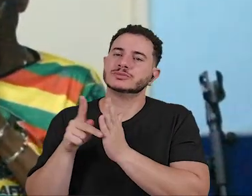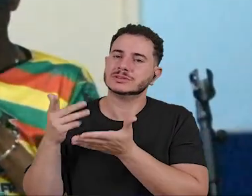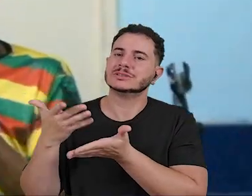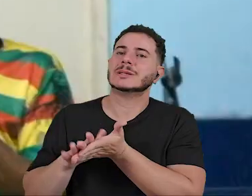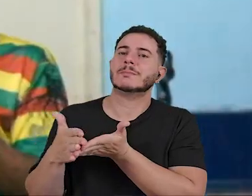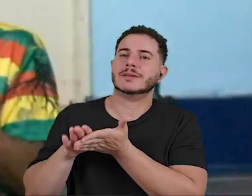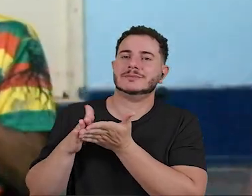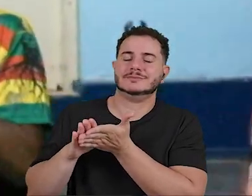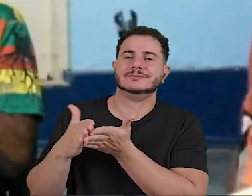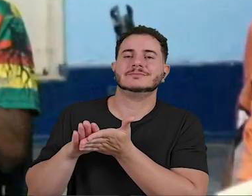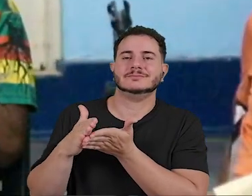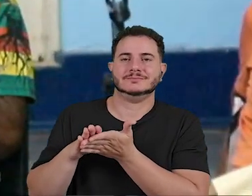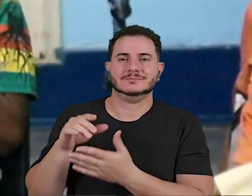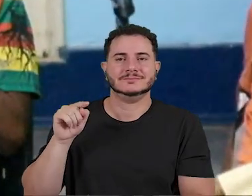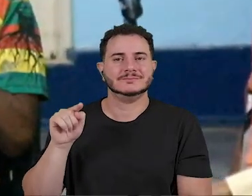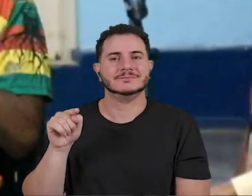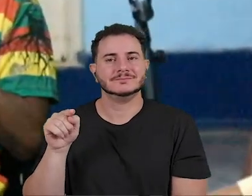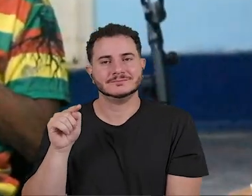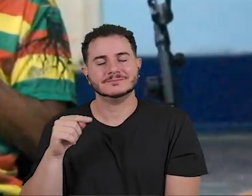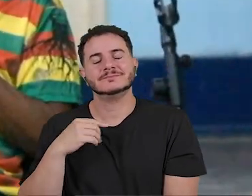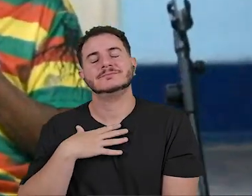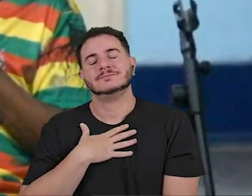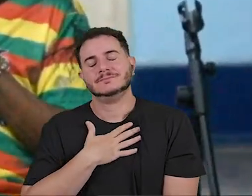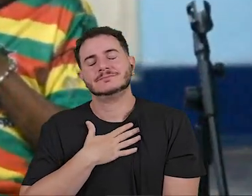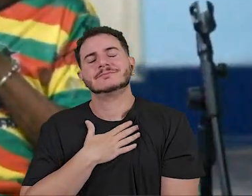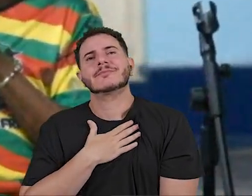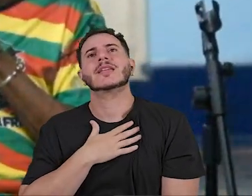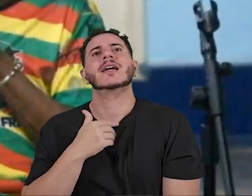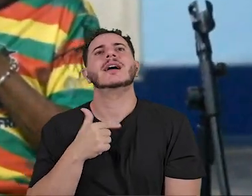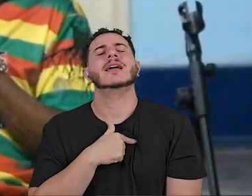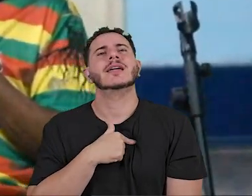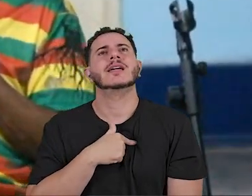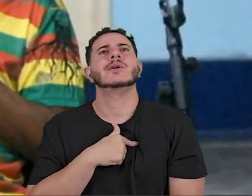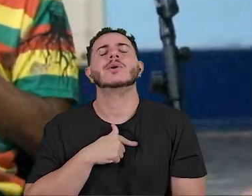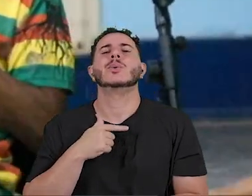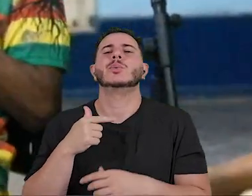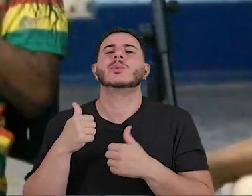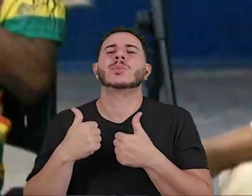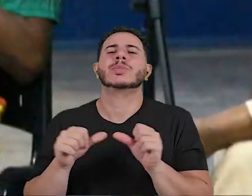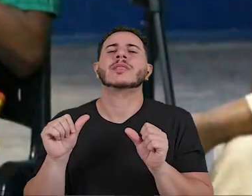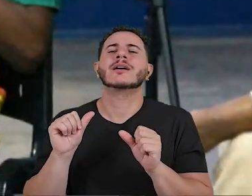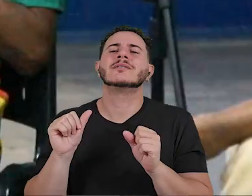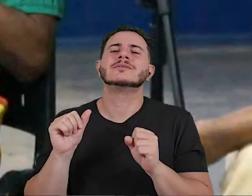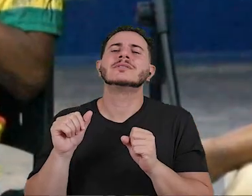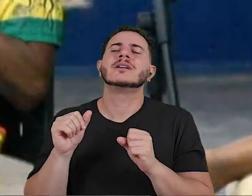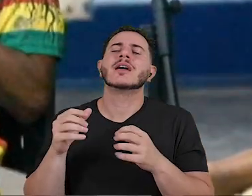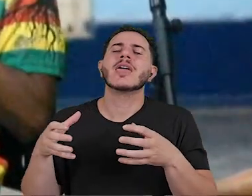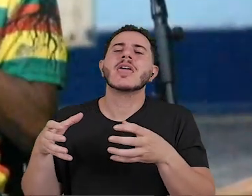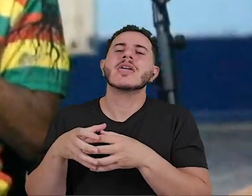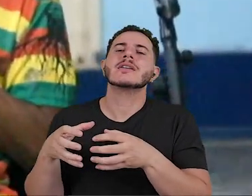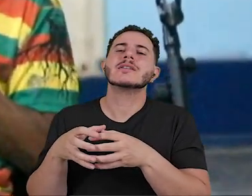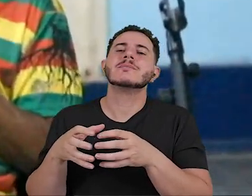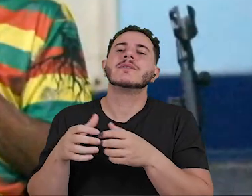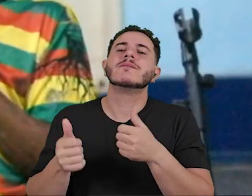Eu fiz para uma equipe de futebol chamada Mocidade, Esporte Clube, entendeu?